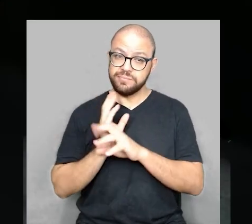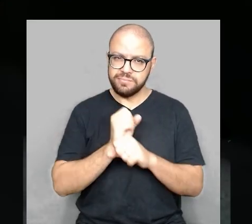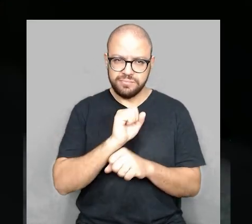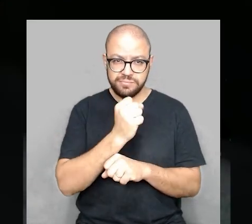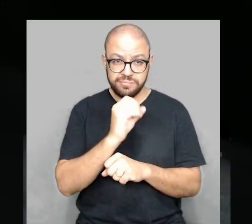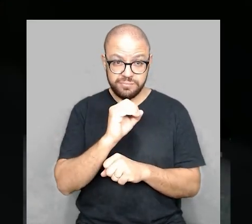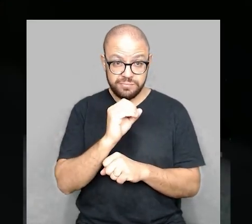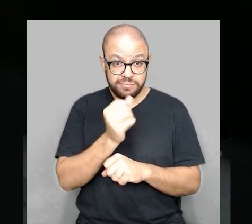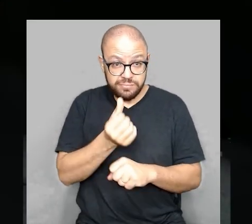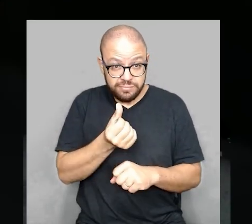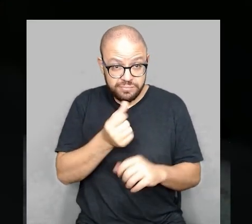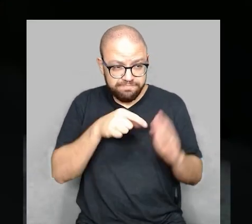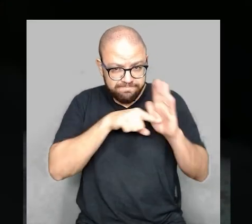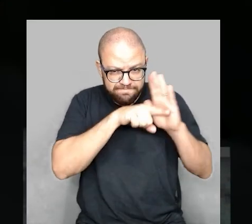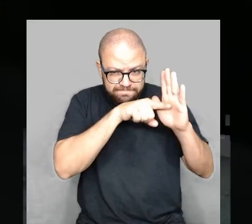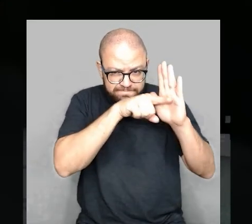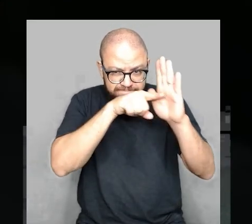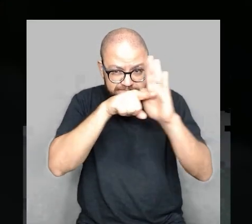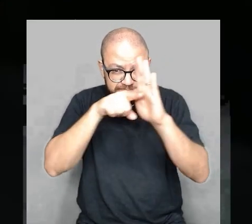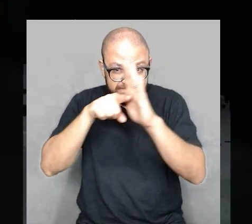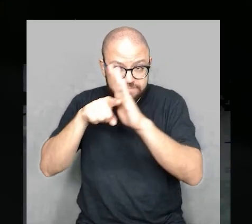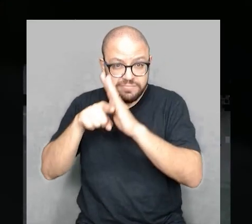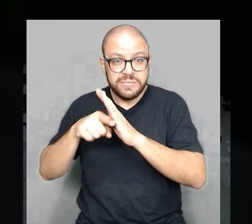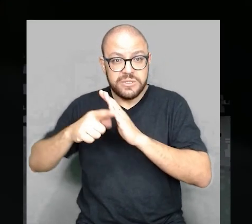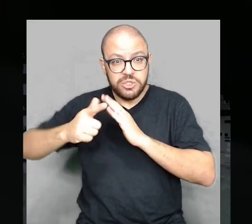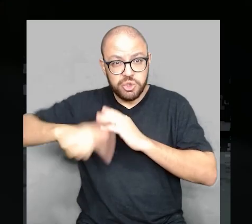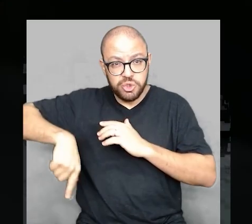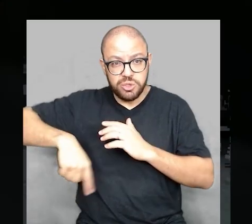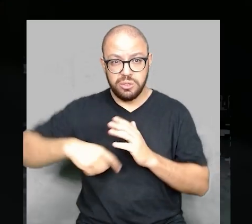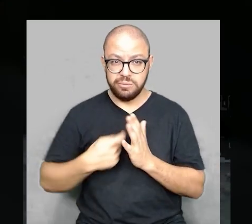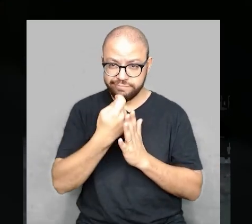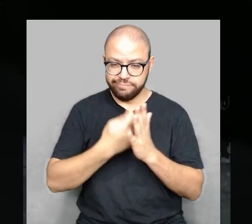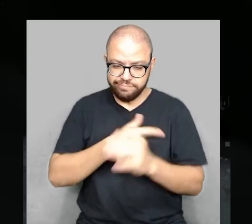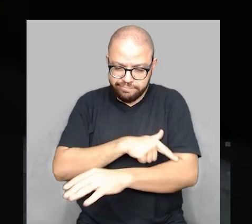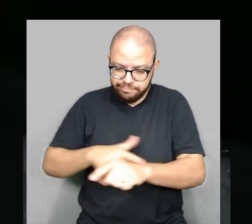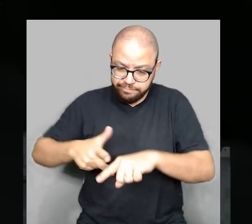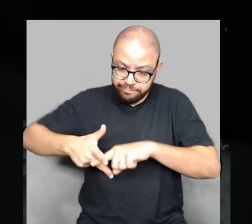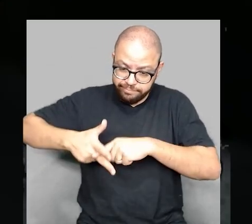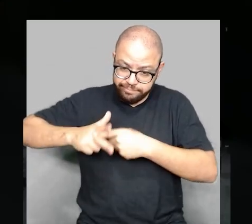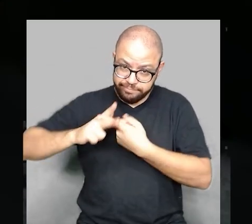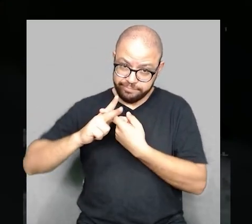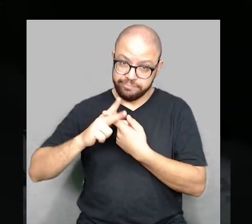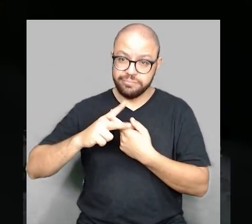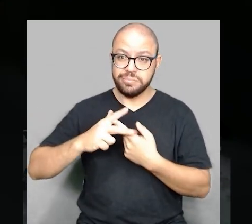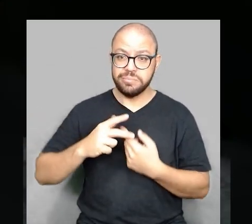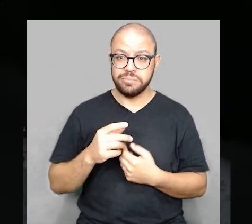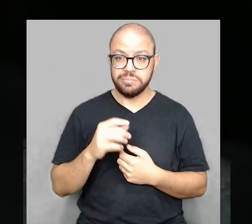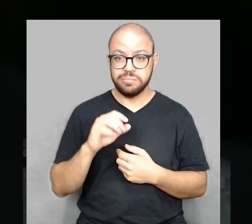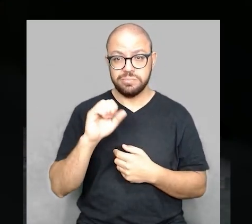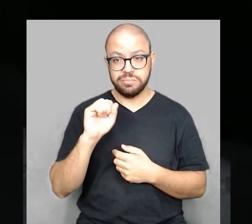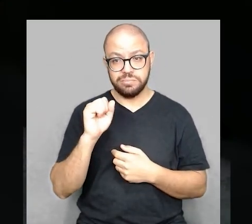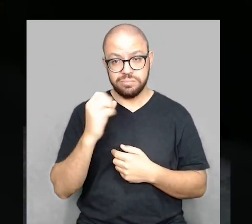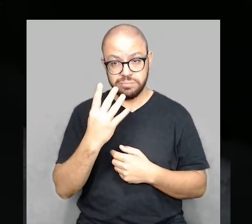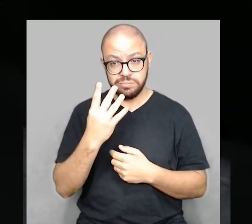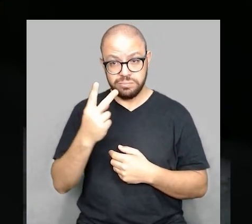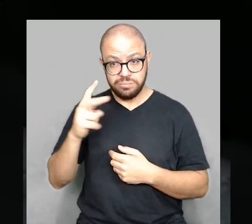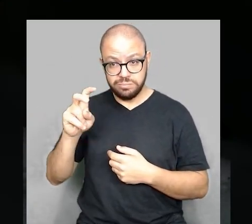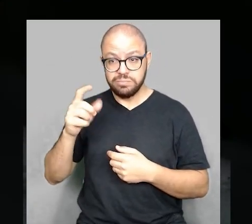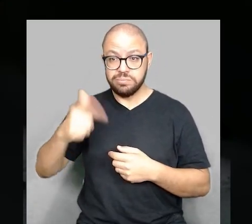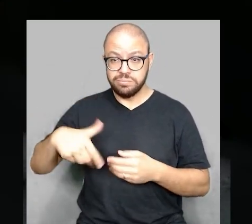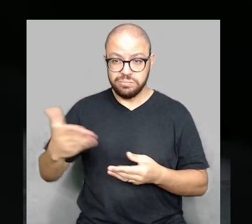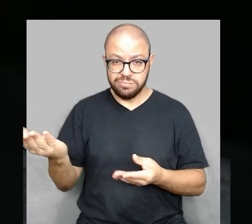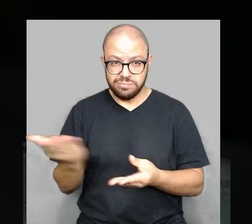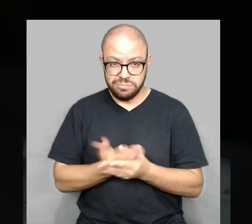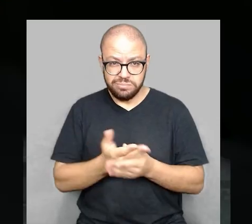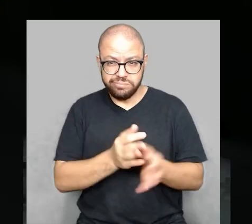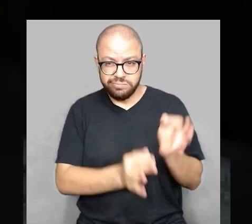Até agora, o MPT ainda mantém 806 investigações ativas, já firmou 425 termos de ajustamento